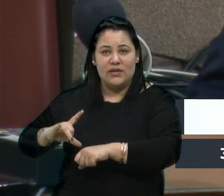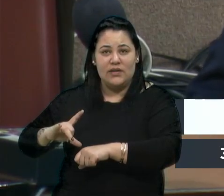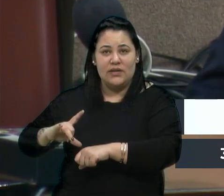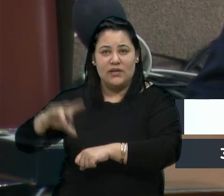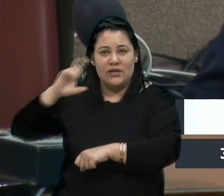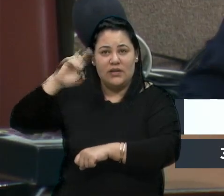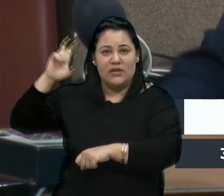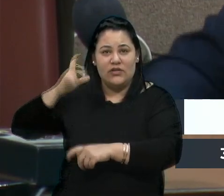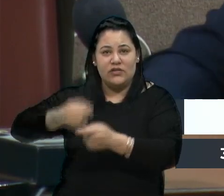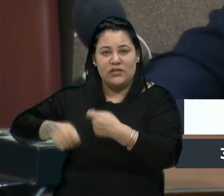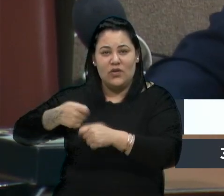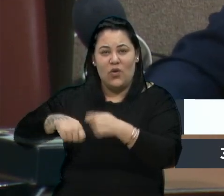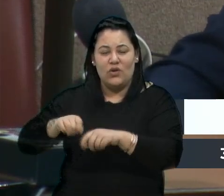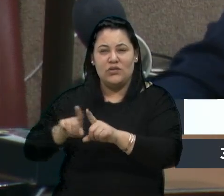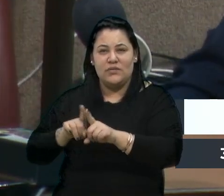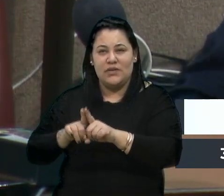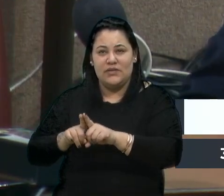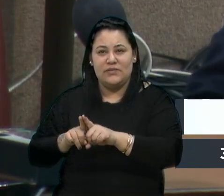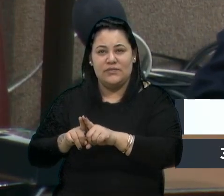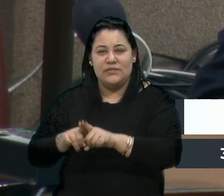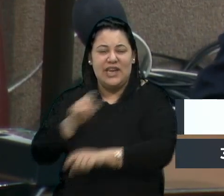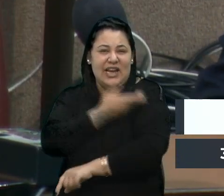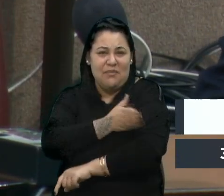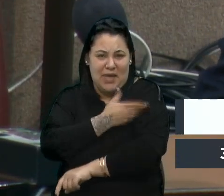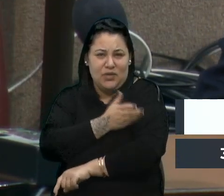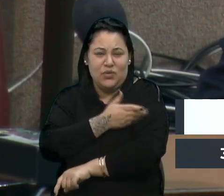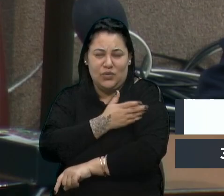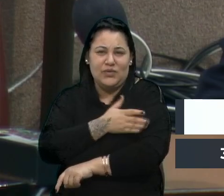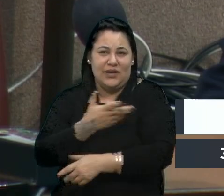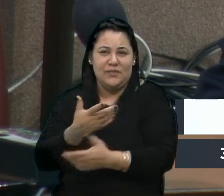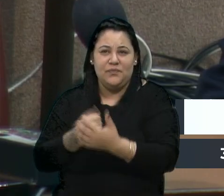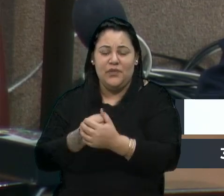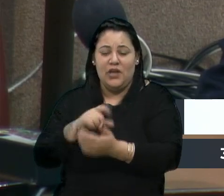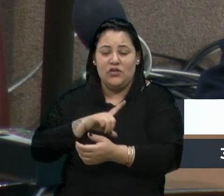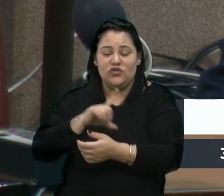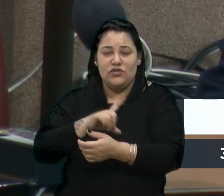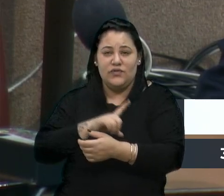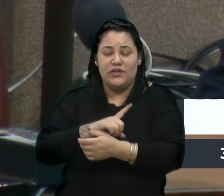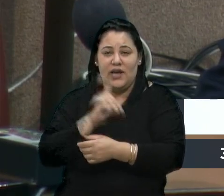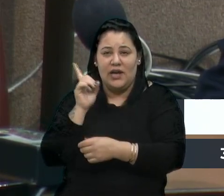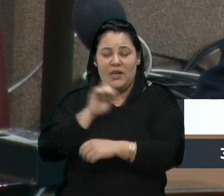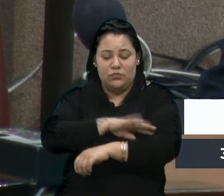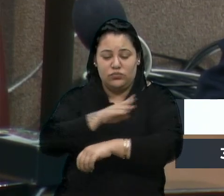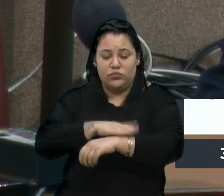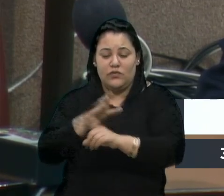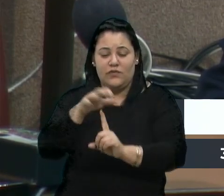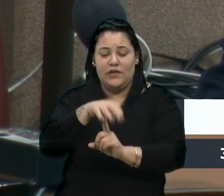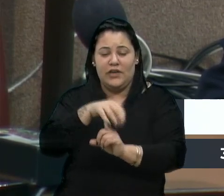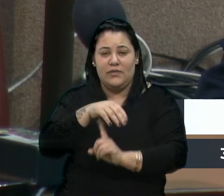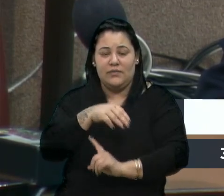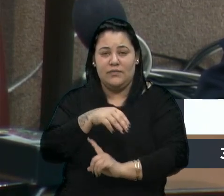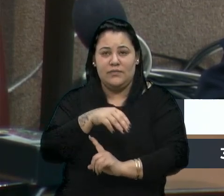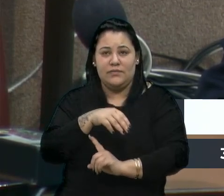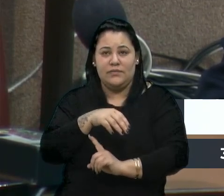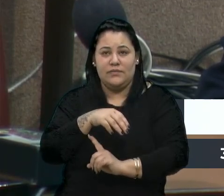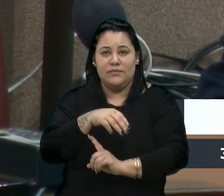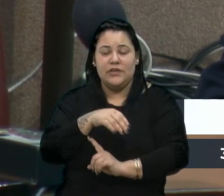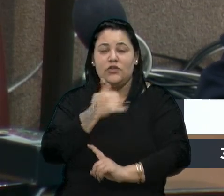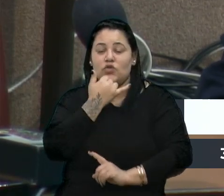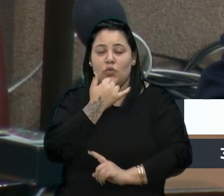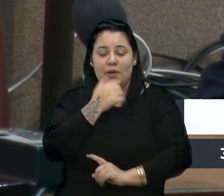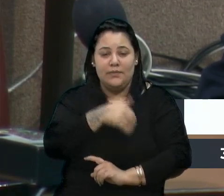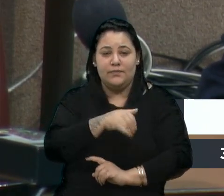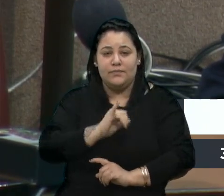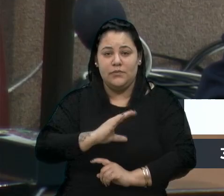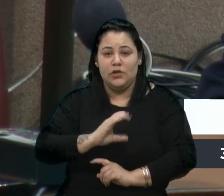negócios. Eu estive na Microempa essa semana, na reunião almoço da Microempa, onde tem mais de 3 mil associados,